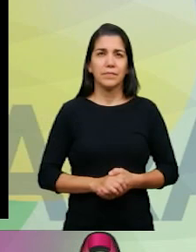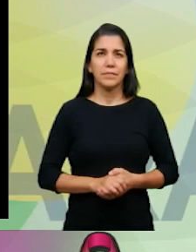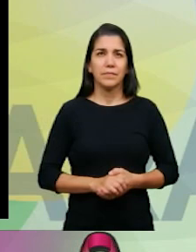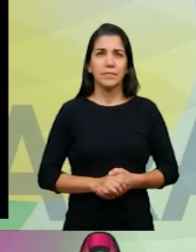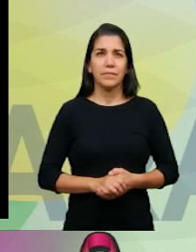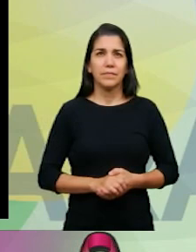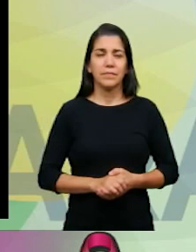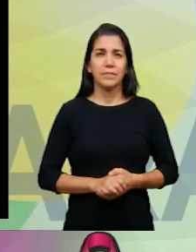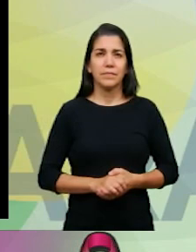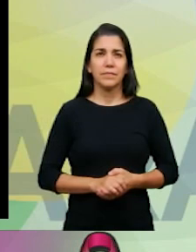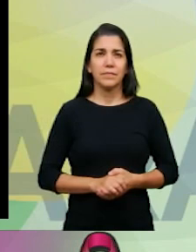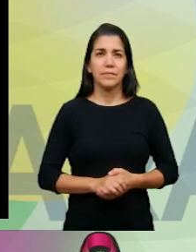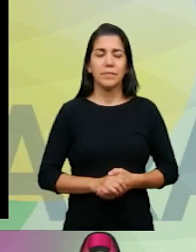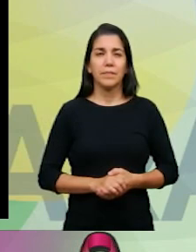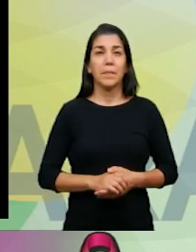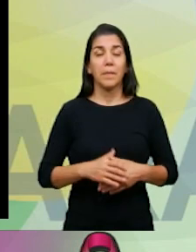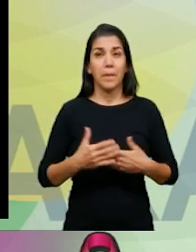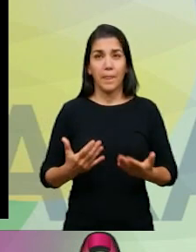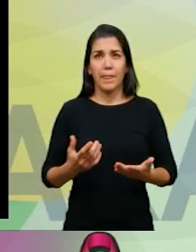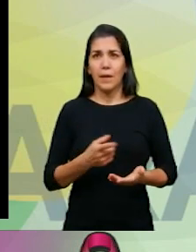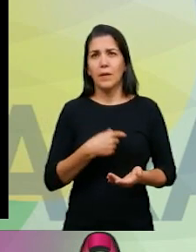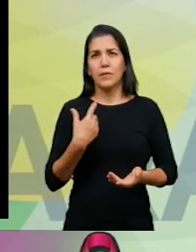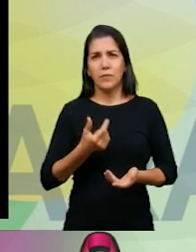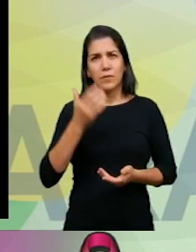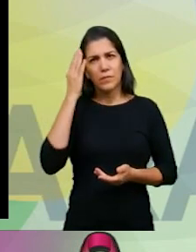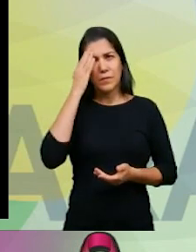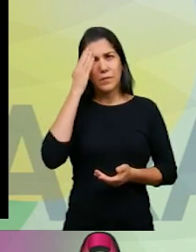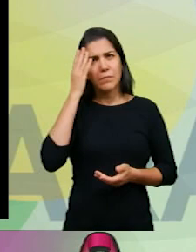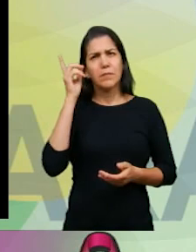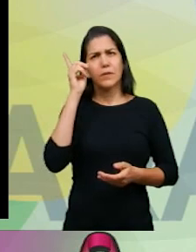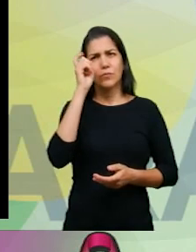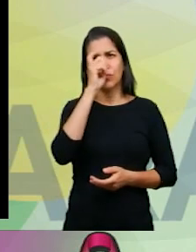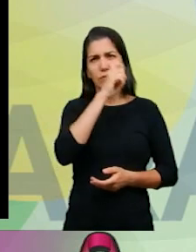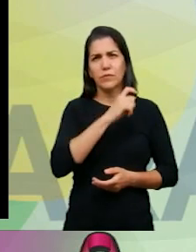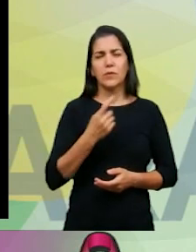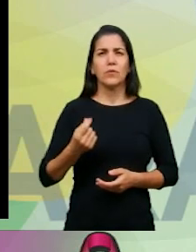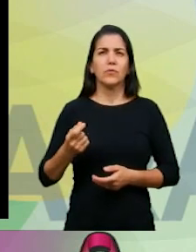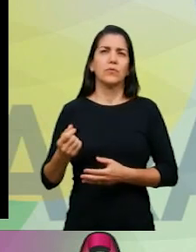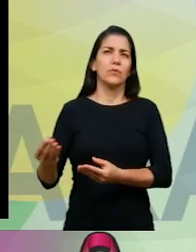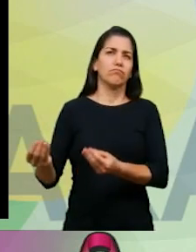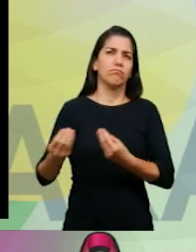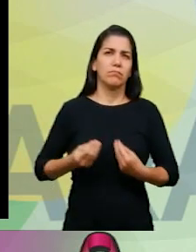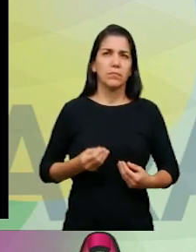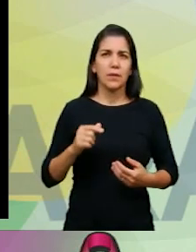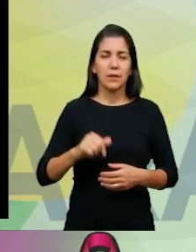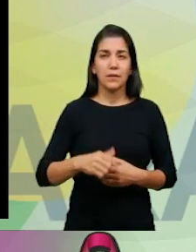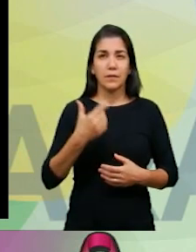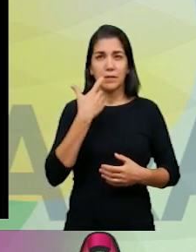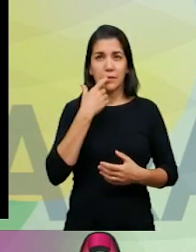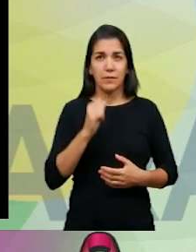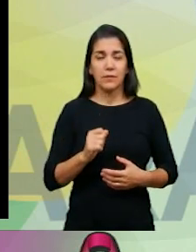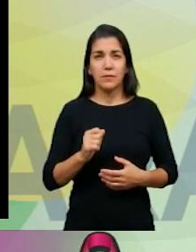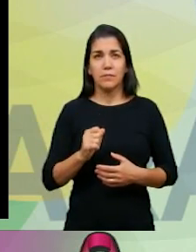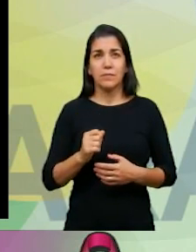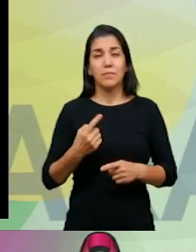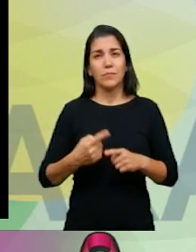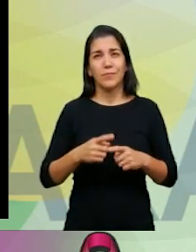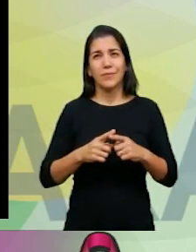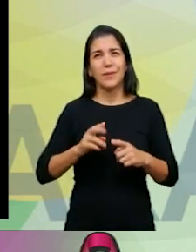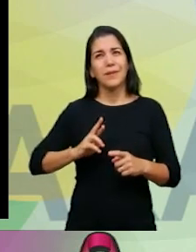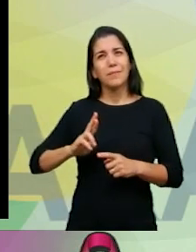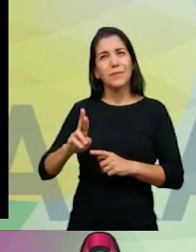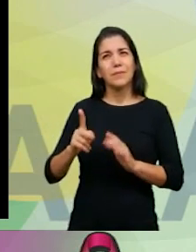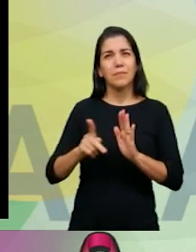Bom, sabemos da dificuldade que é trazer verbas para o nosso município, quando não temos lá um representante próprio de nossa cidade